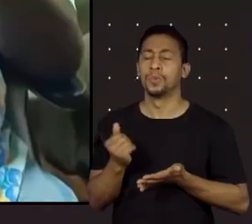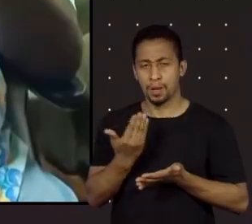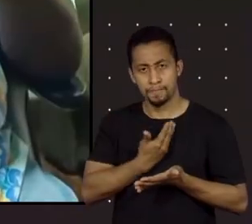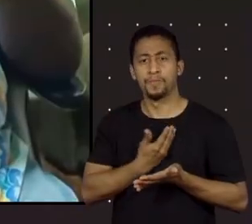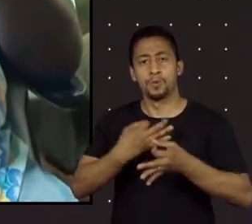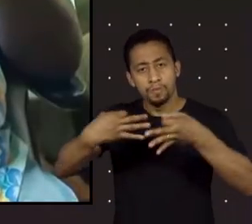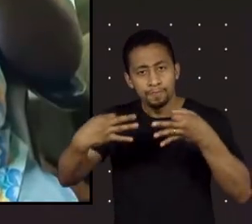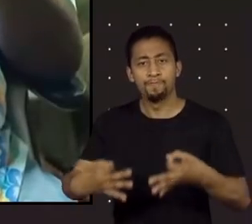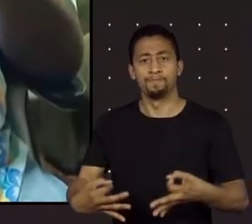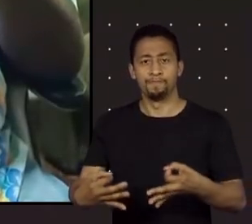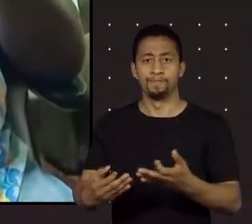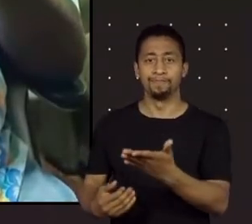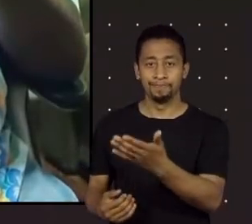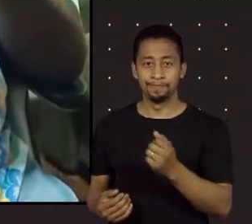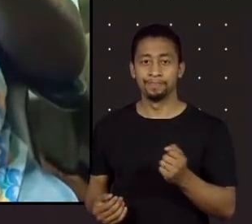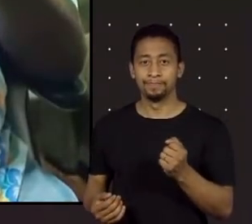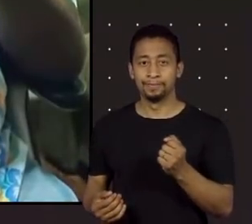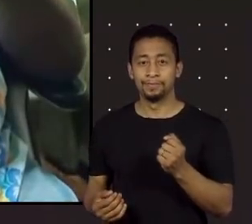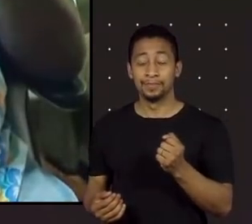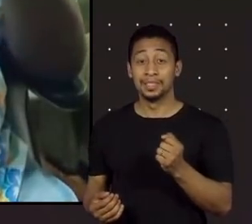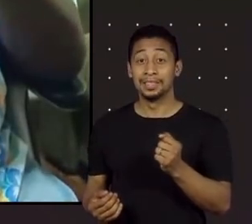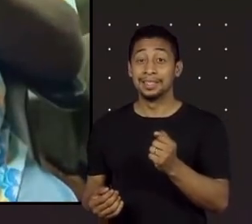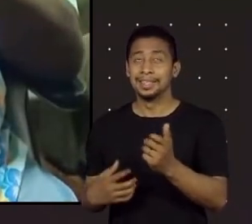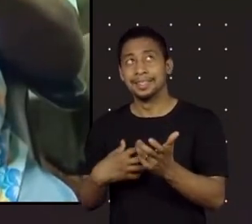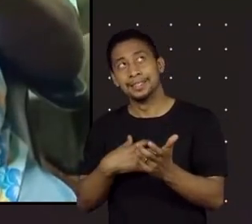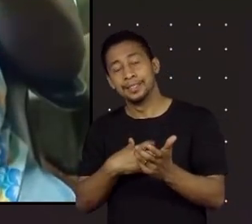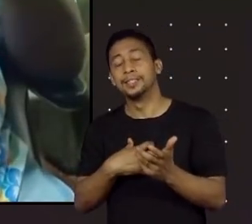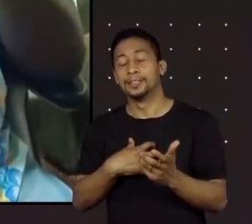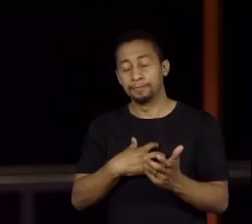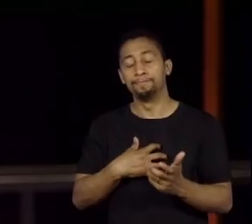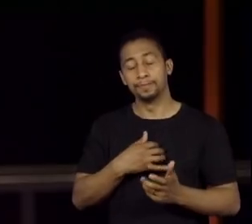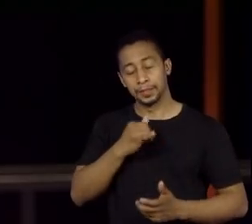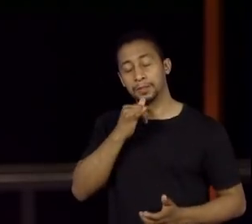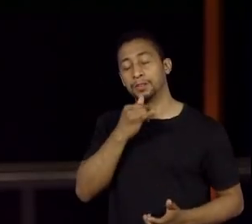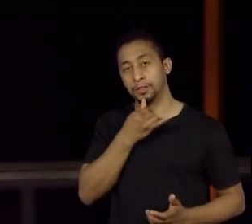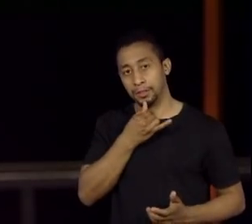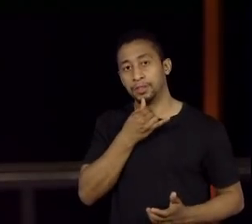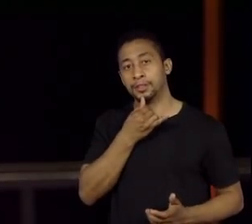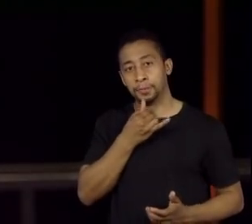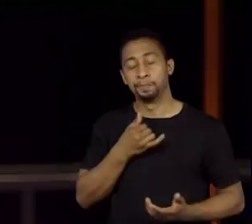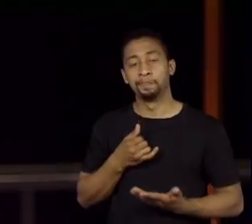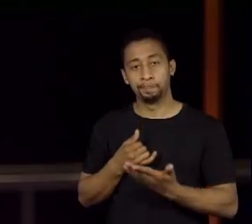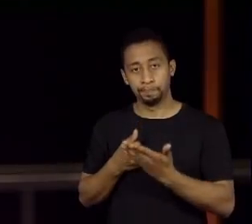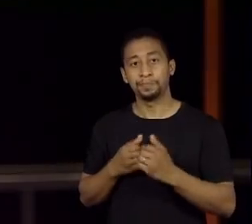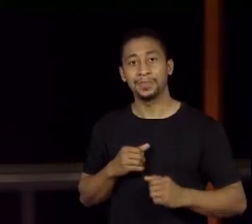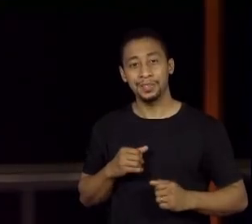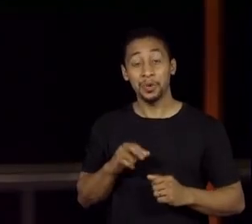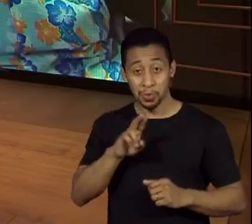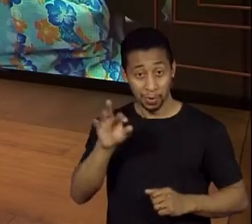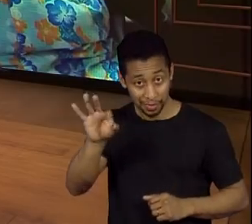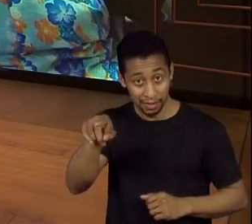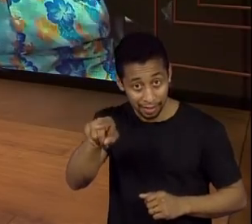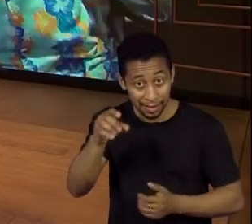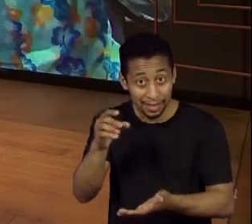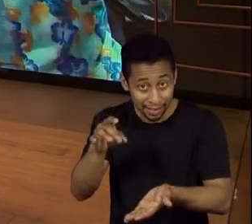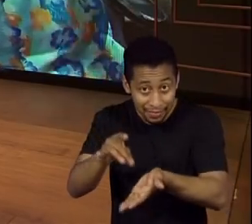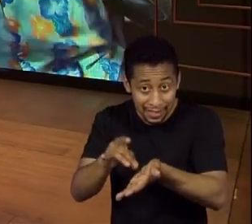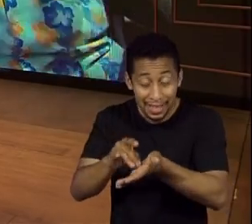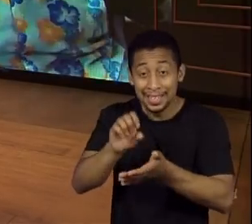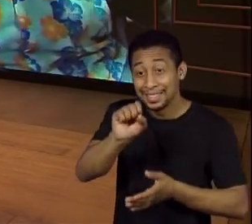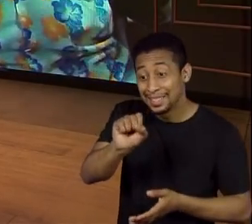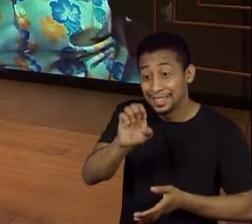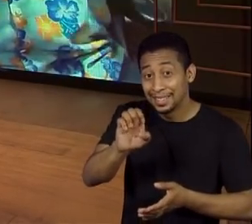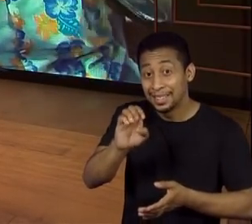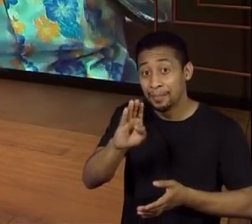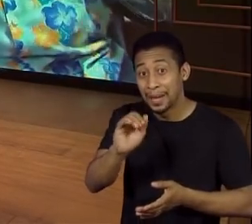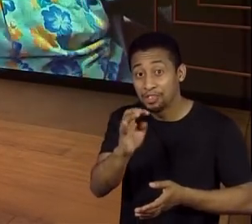amigo. E eu sinto muito. Porque o Sebastião eu acompanhei muito, né? Desde lá, né?